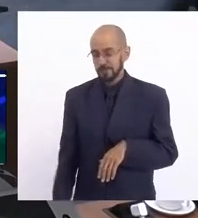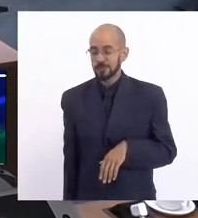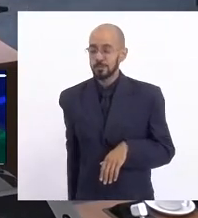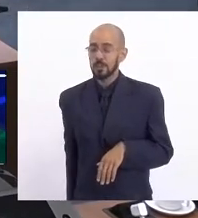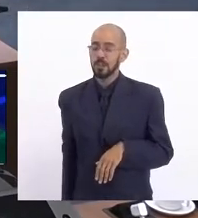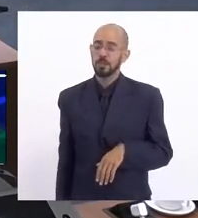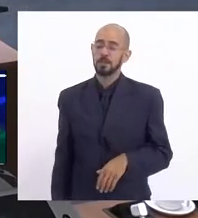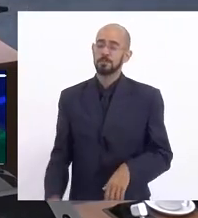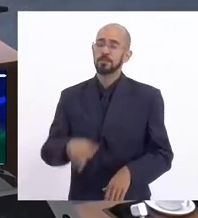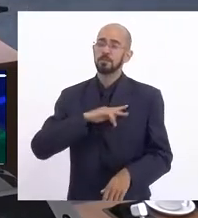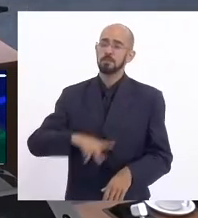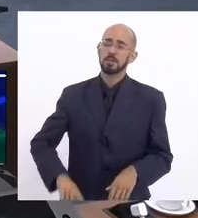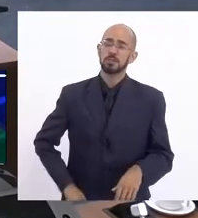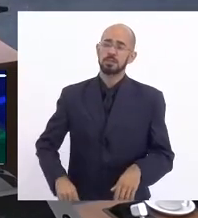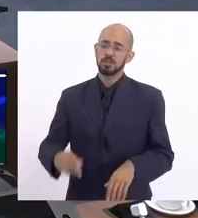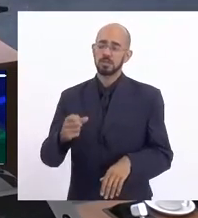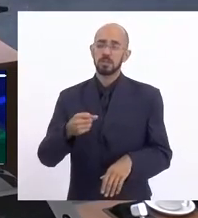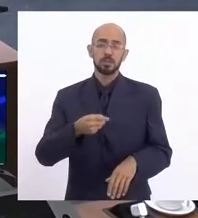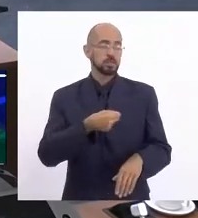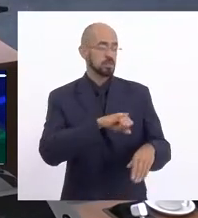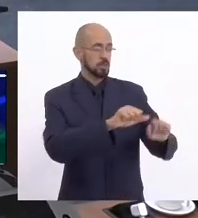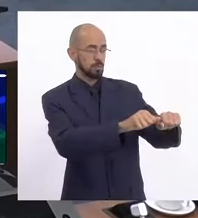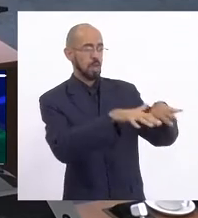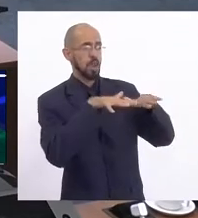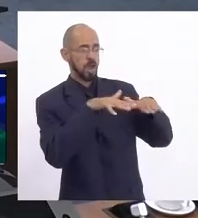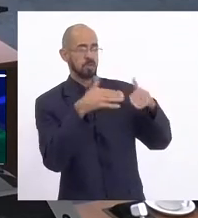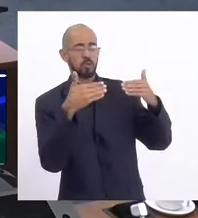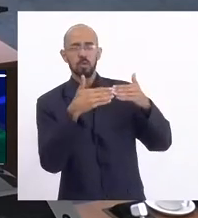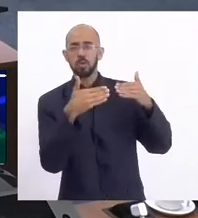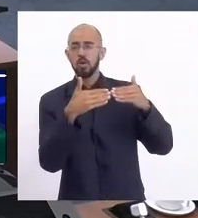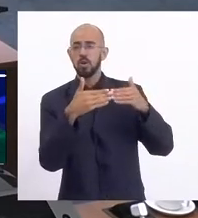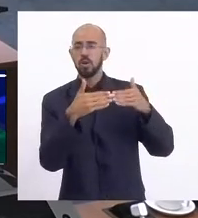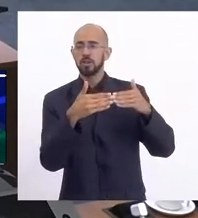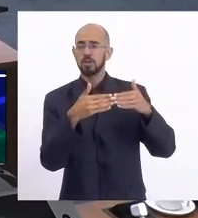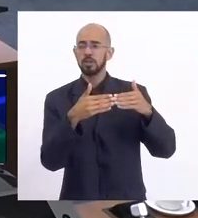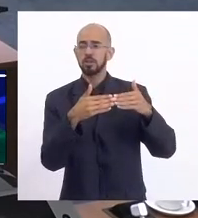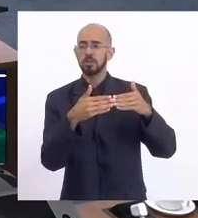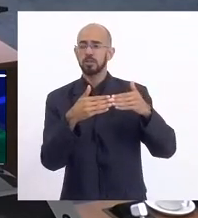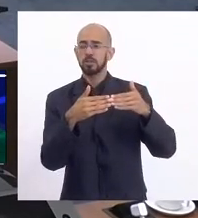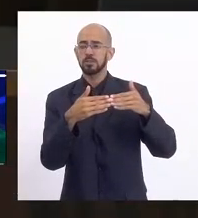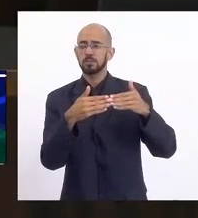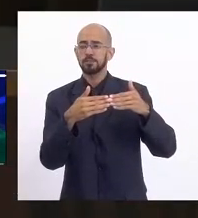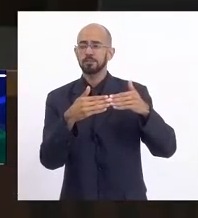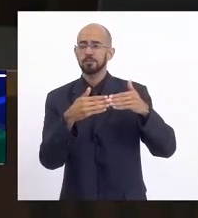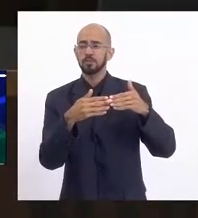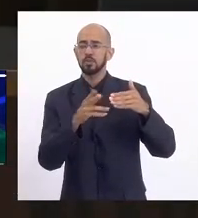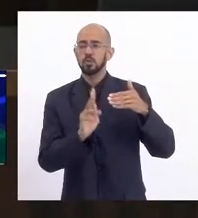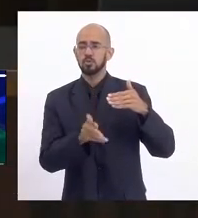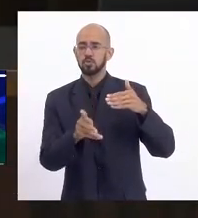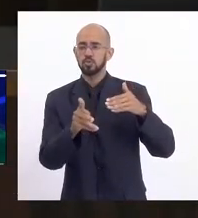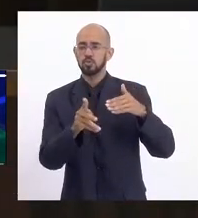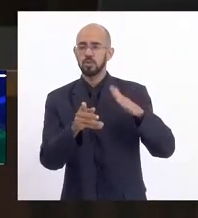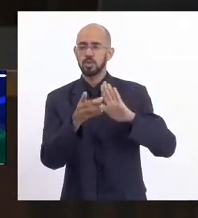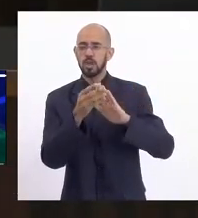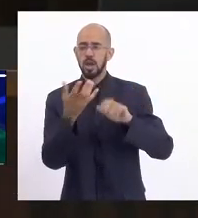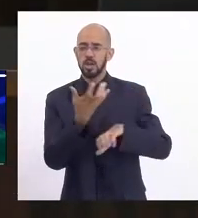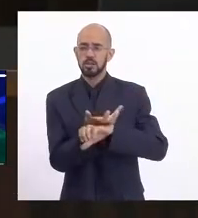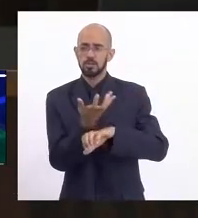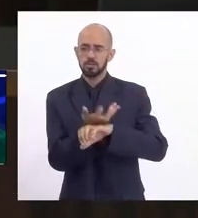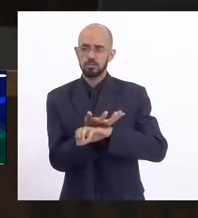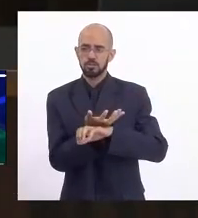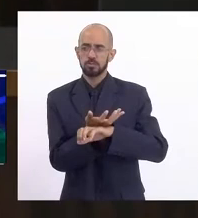vai, se o plenário assim concordar, a gente segue a pauta enquanto o